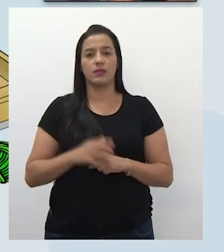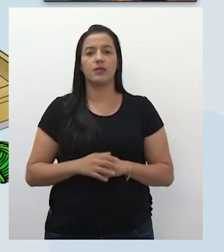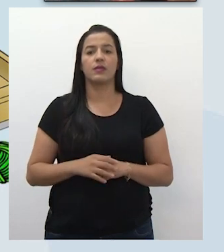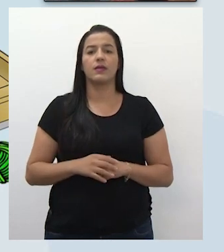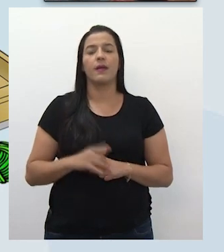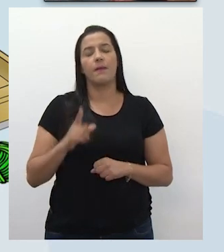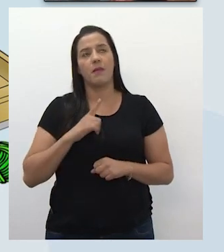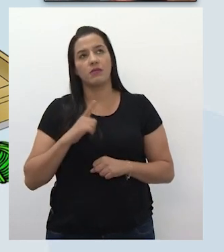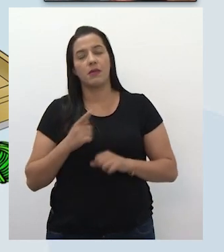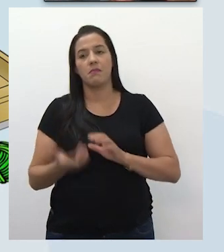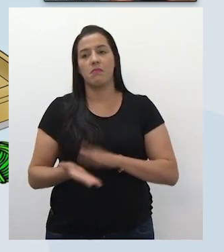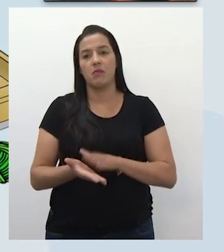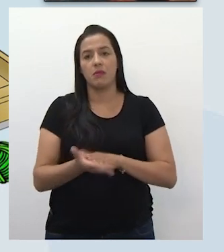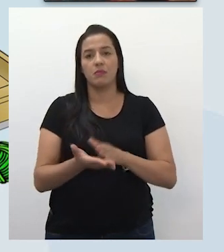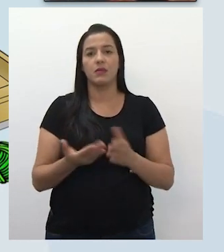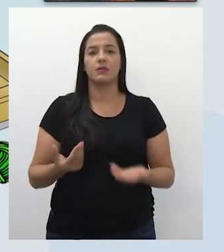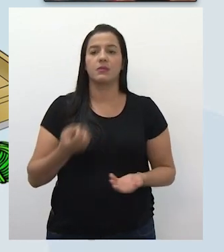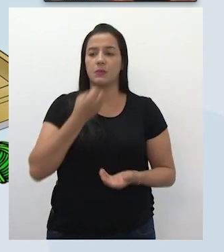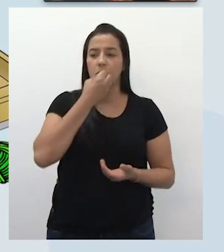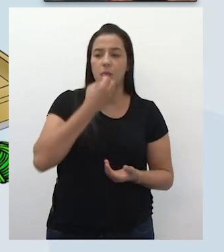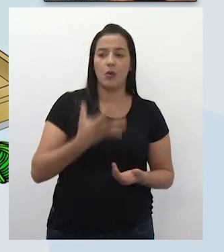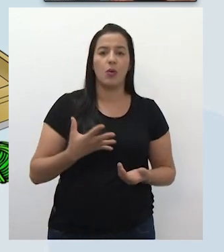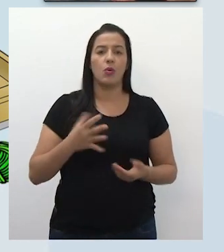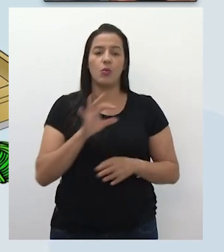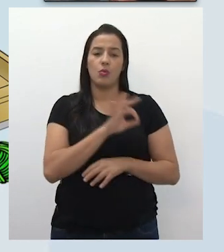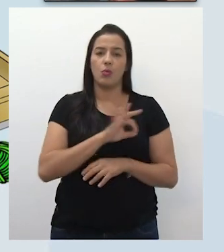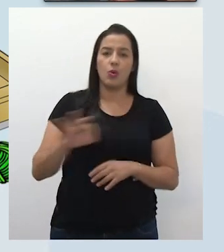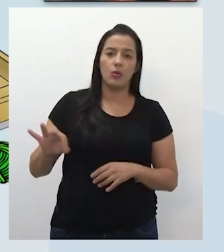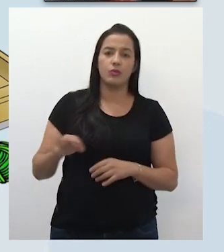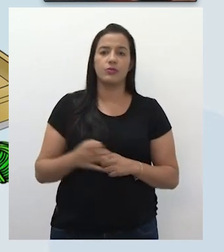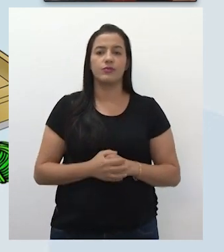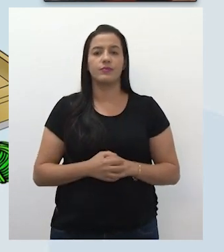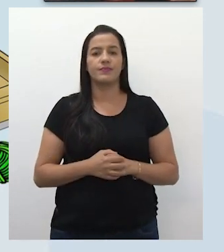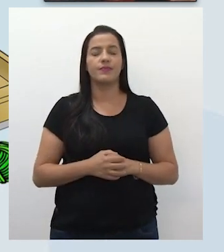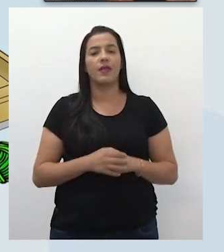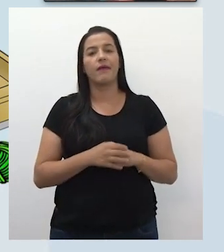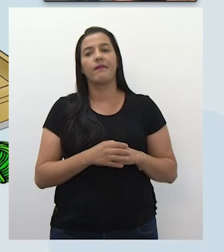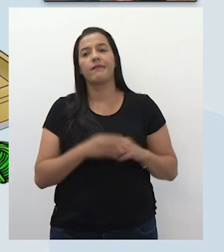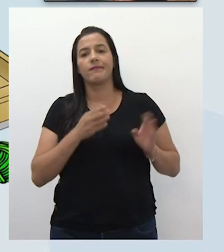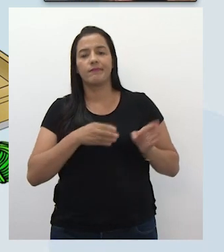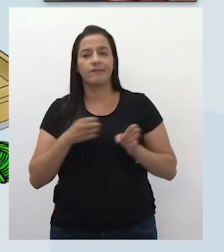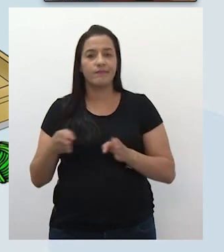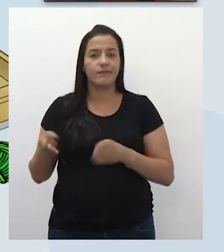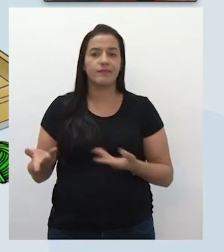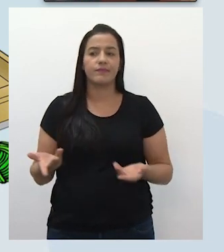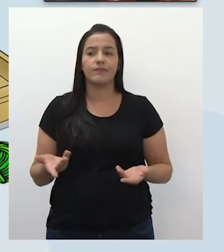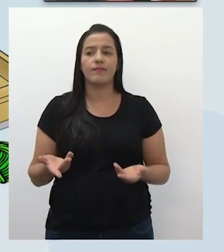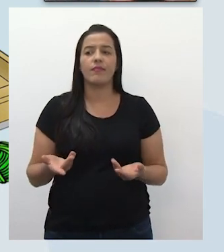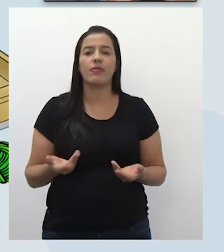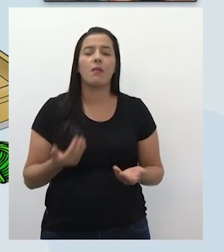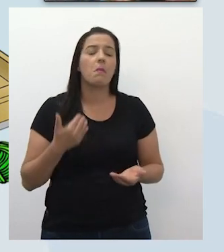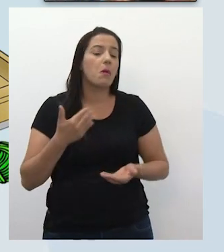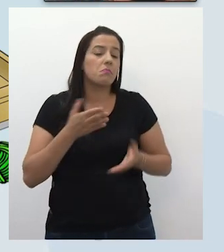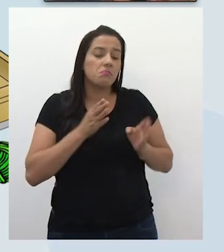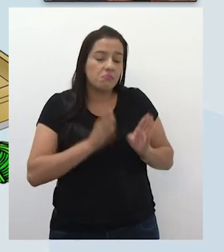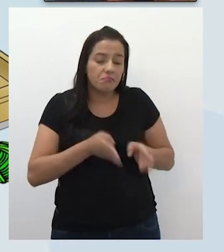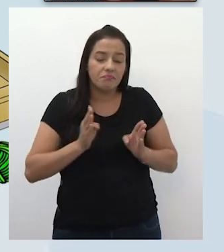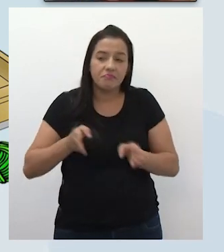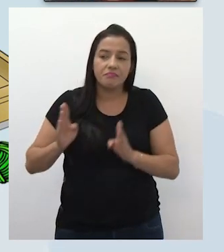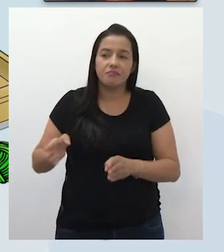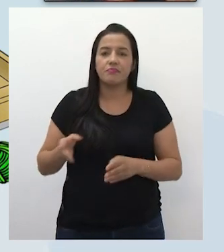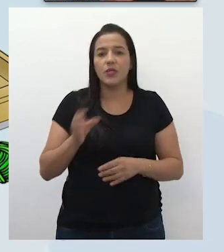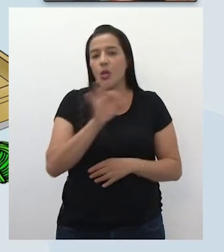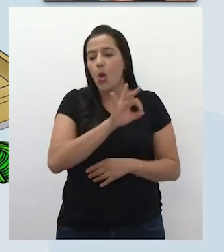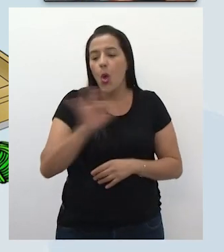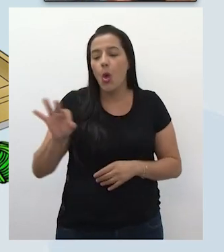bem, parabéns, bom, ótimo, regular. Regular o quê? Ótimo